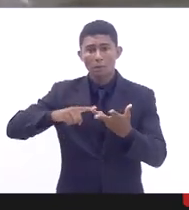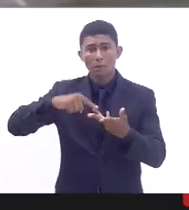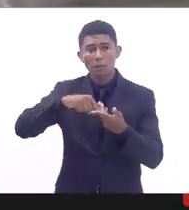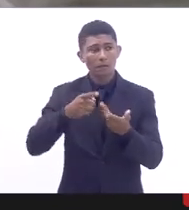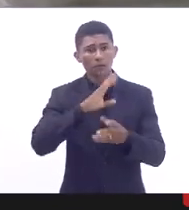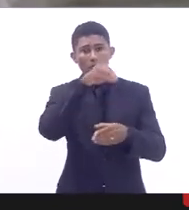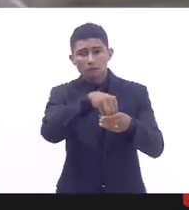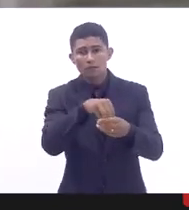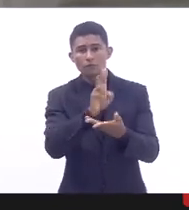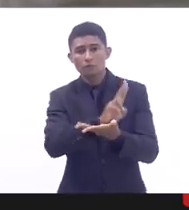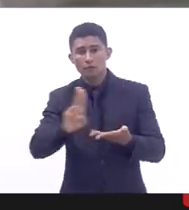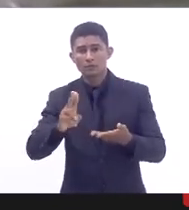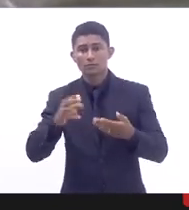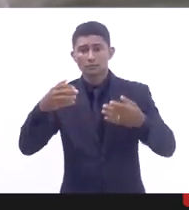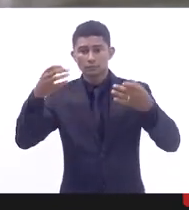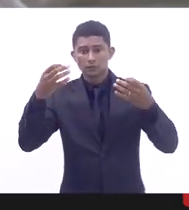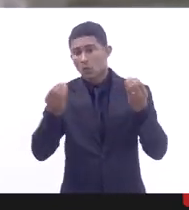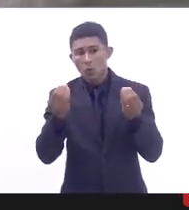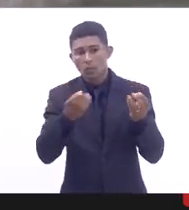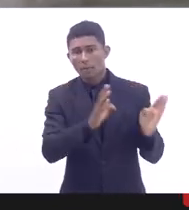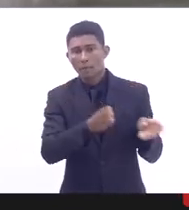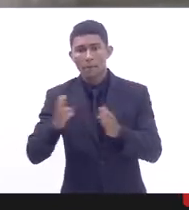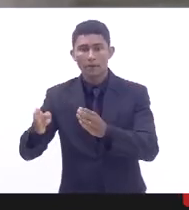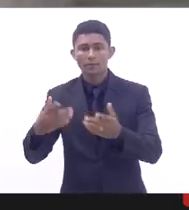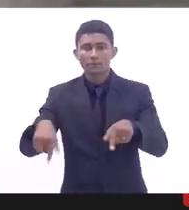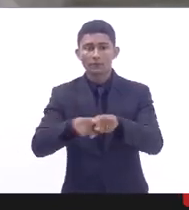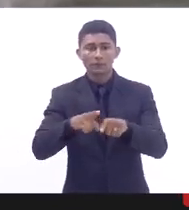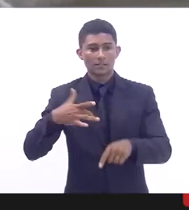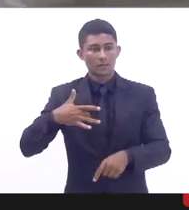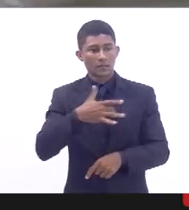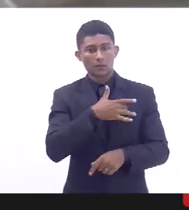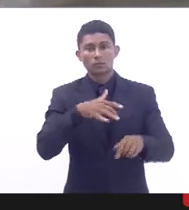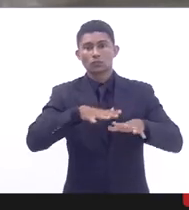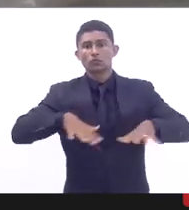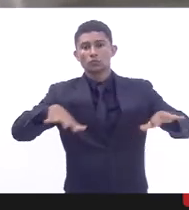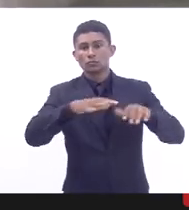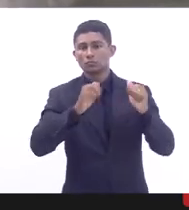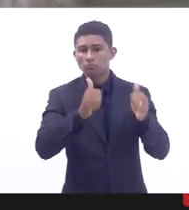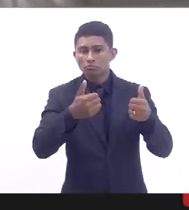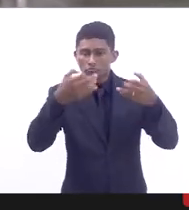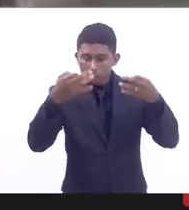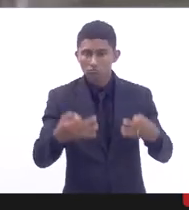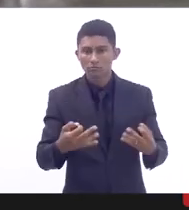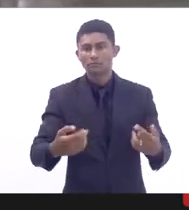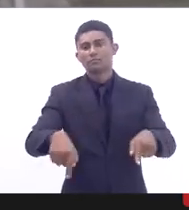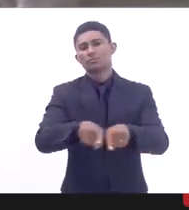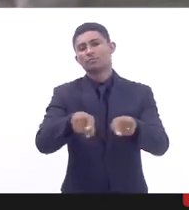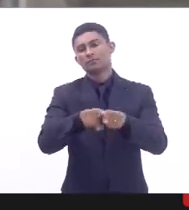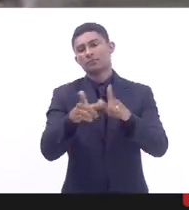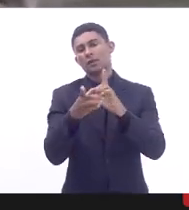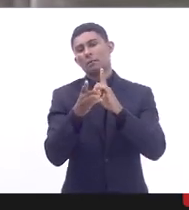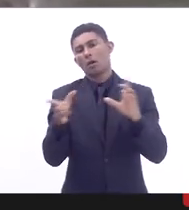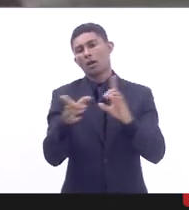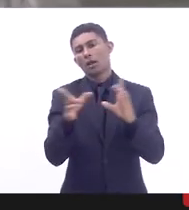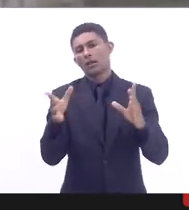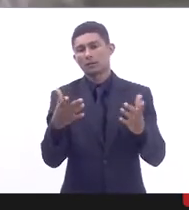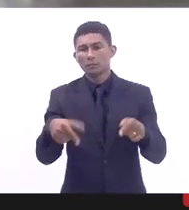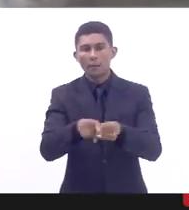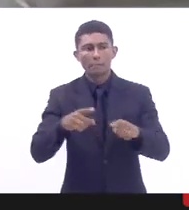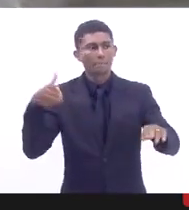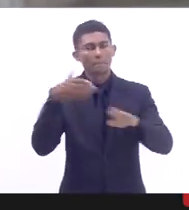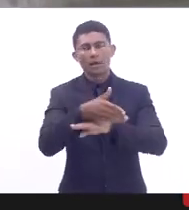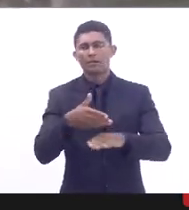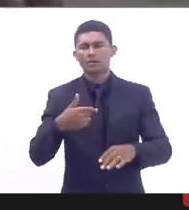funcionamento da universidade para garantir a saúde da comunidade acadêmica e garantindo também a democracia EA participação muito me